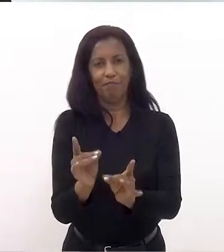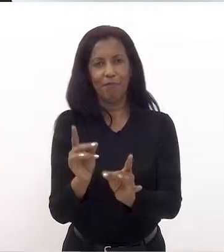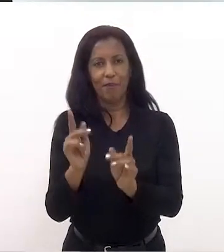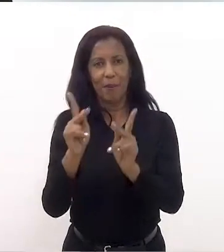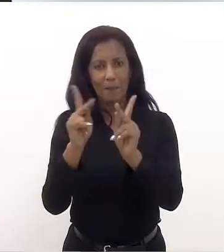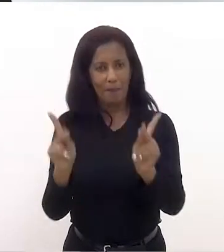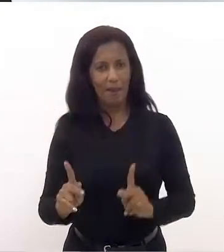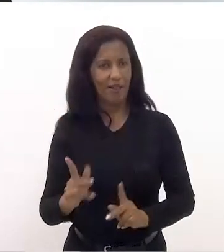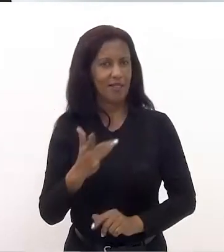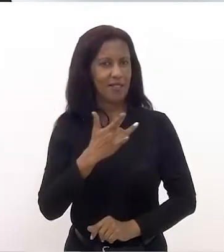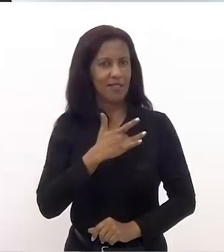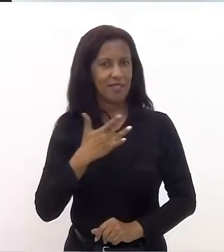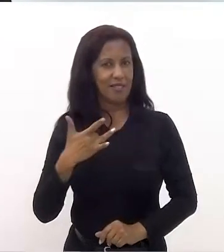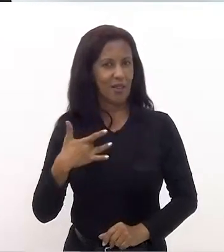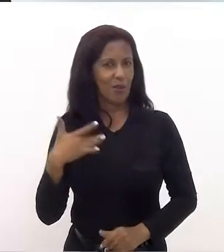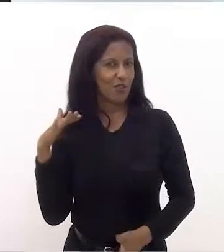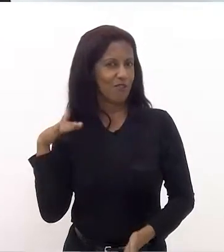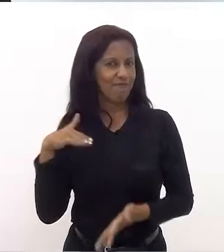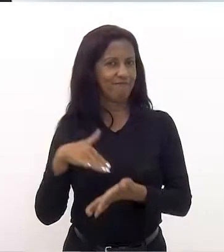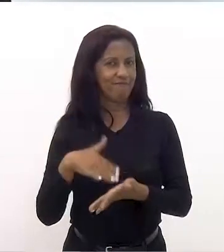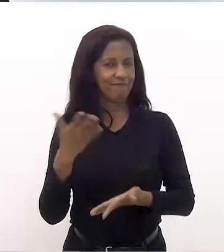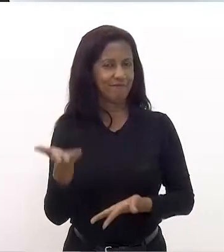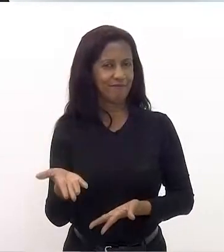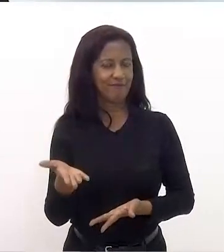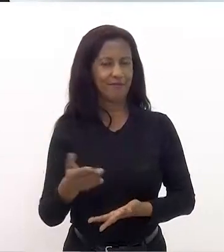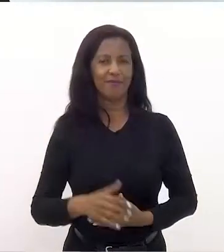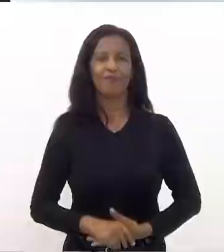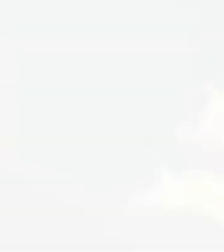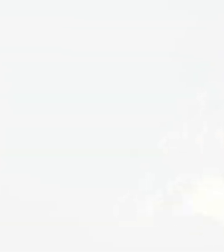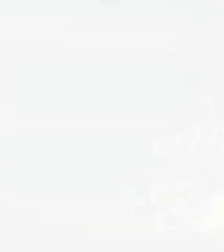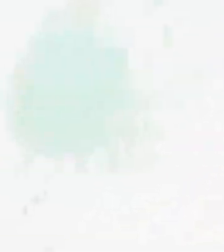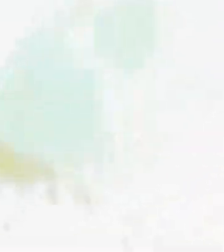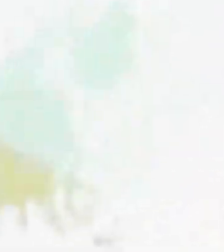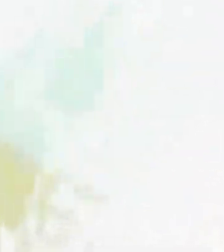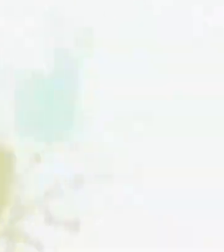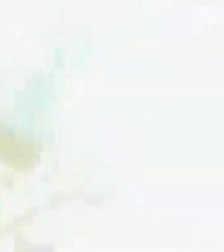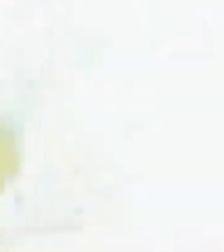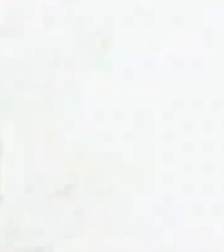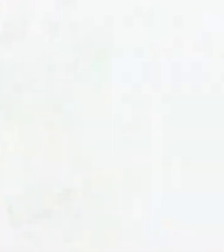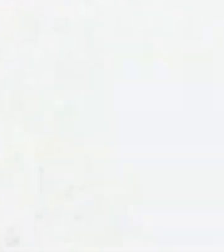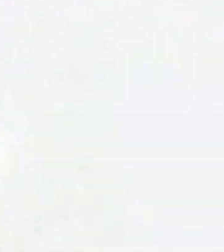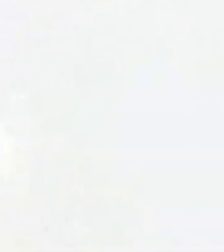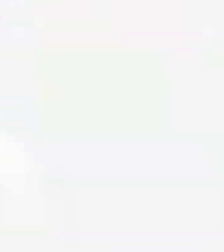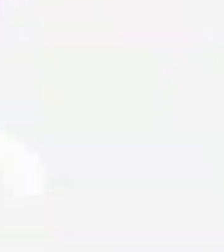não cola. Paz, saúde e até lá.